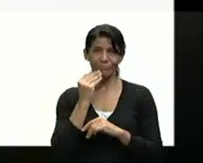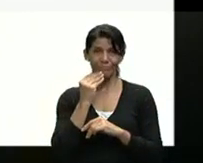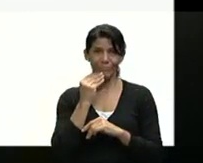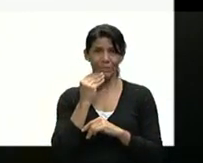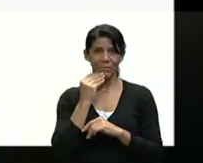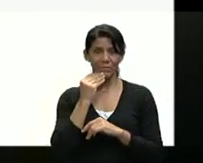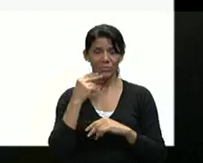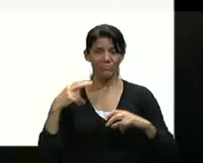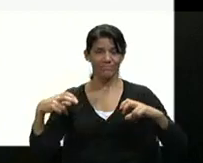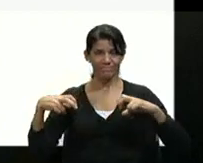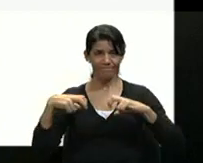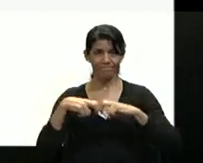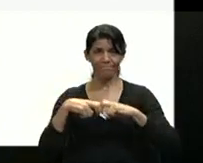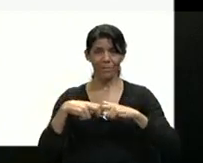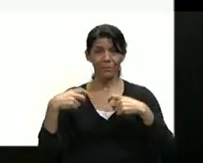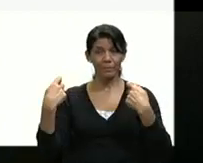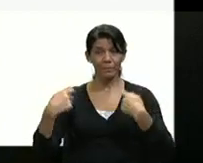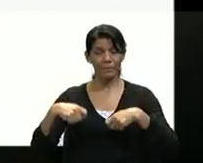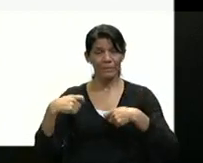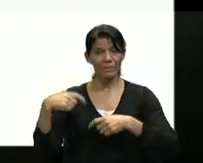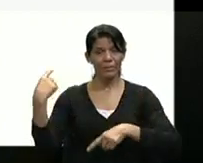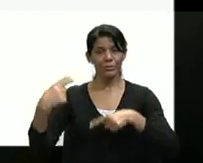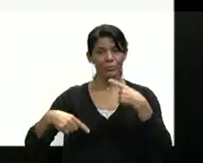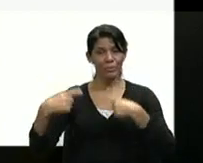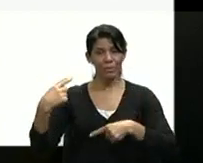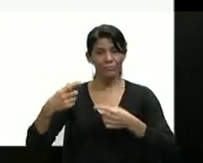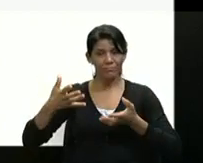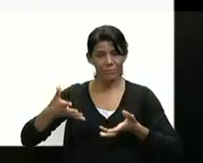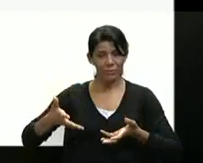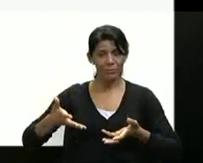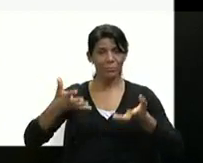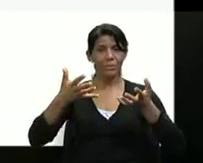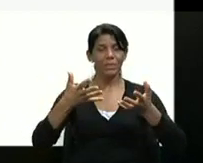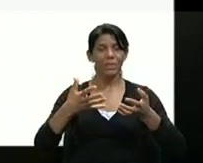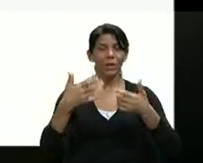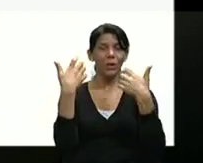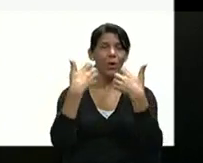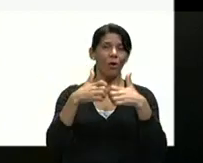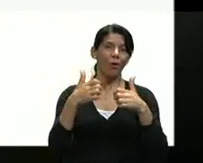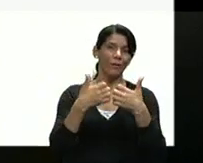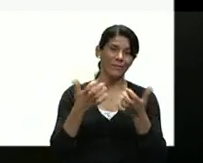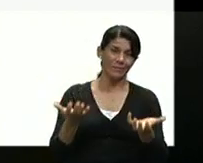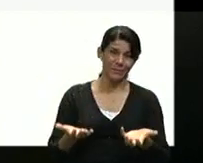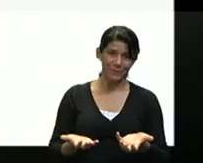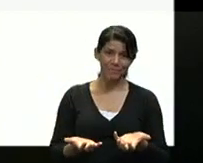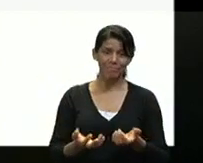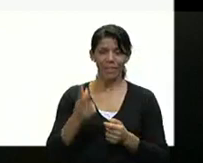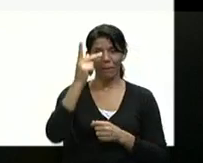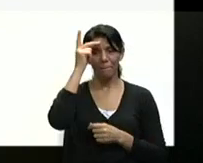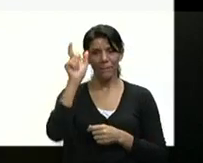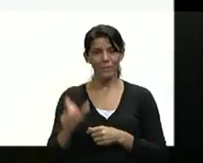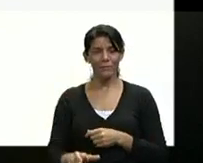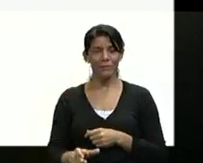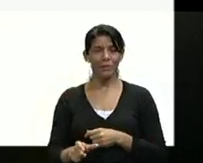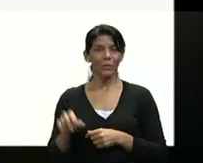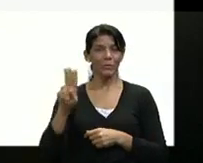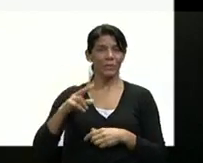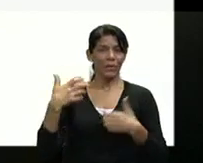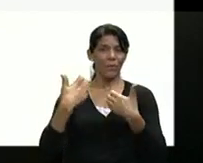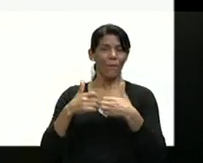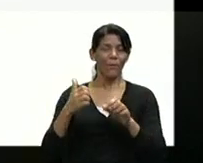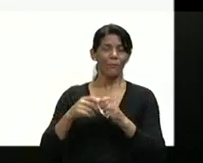que estimulem, né, o transporte público para reduzir